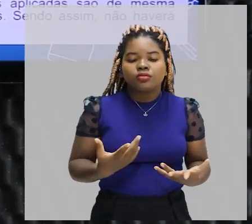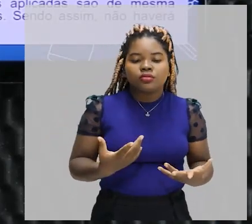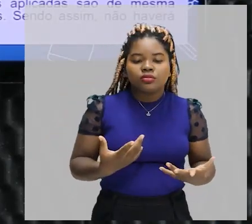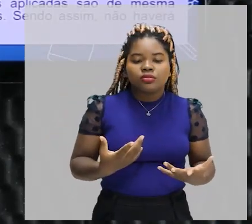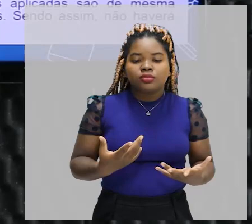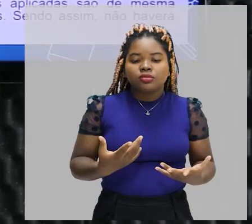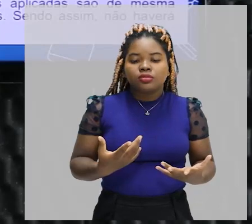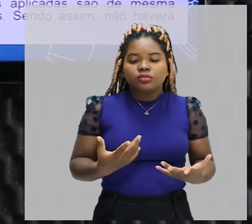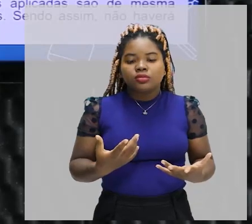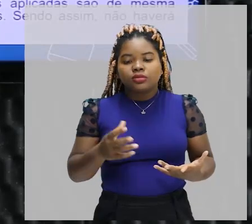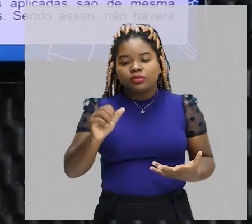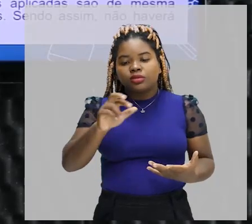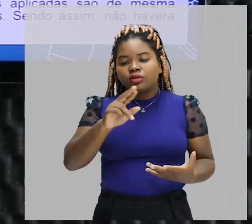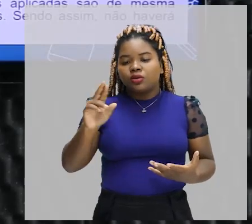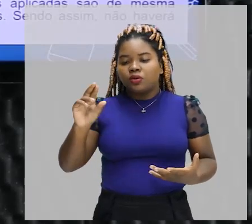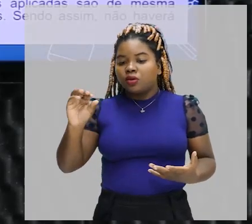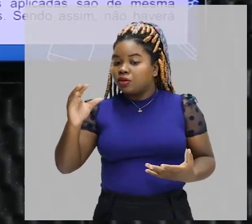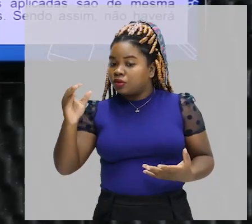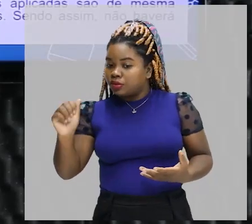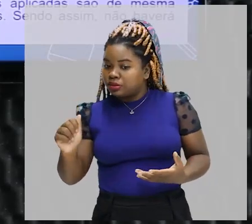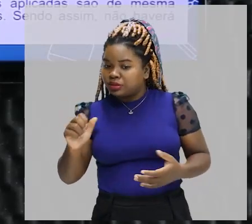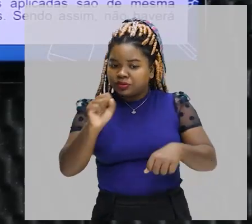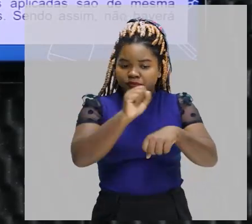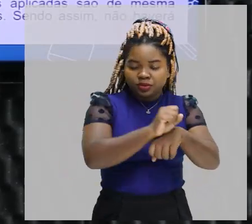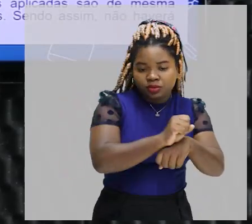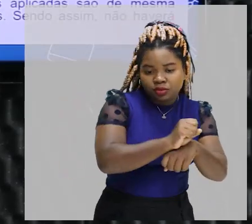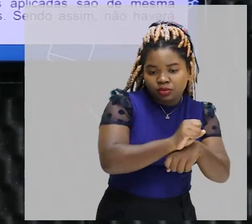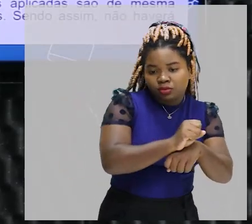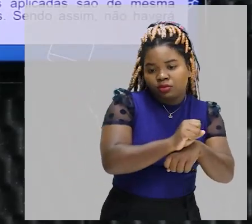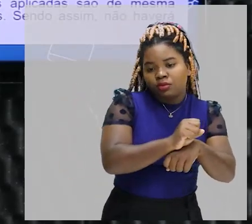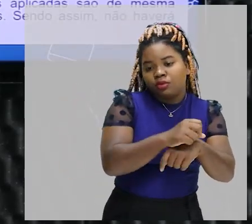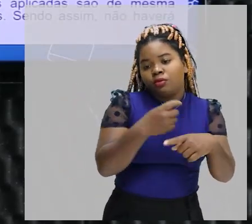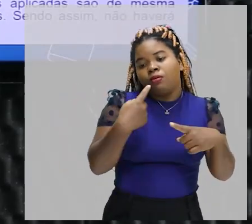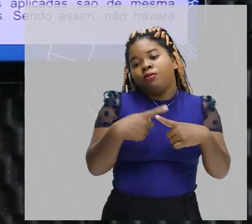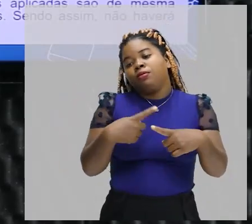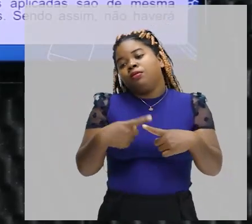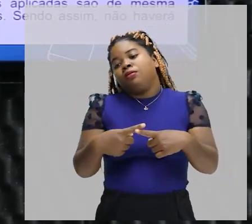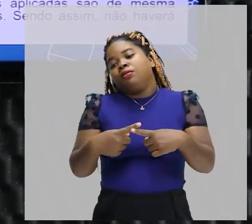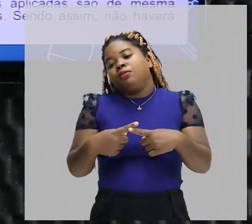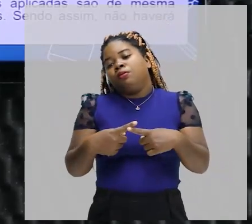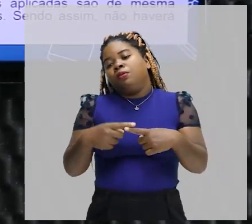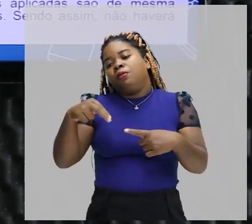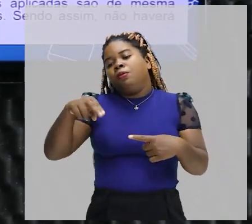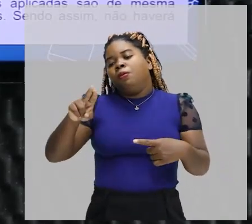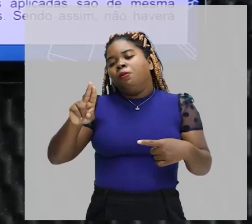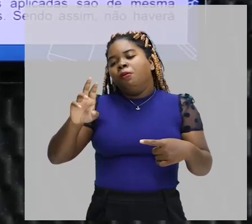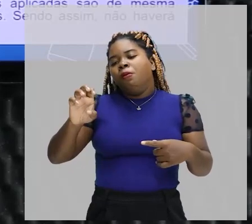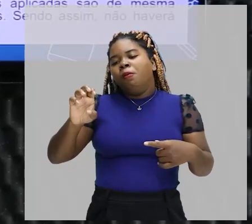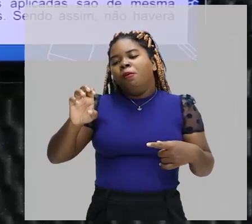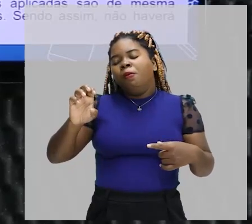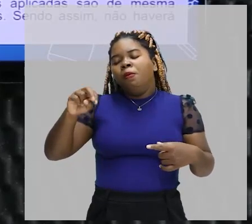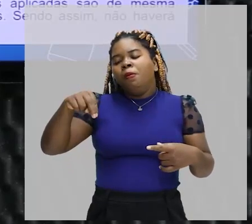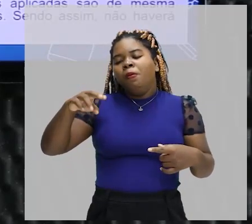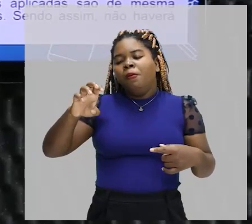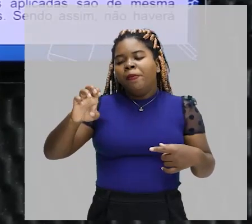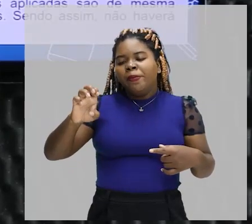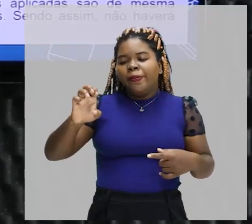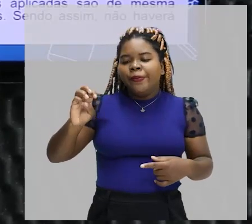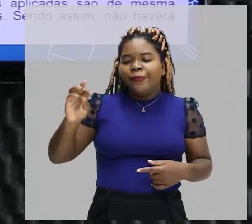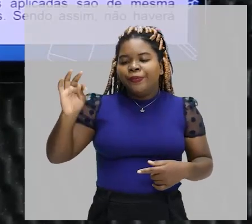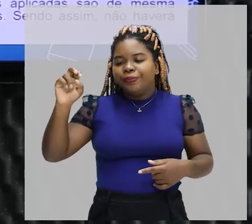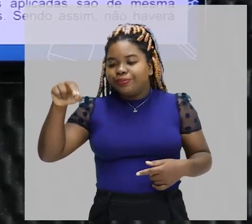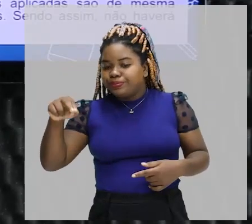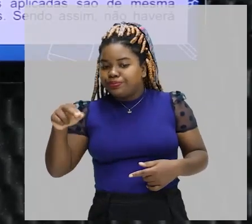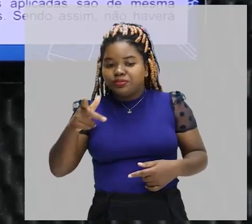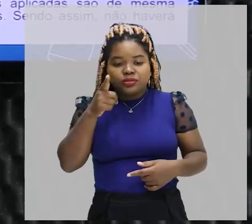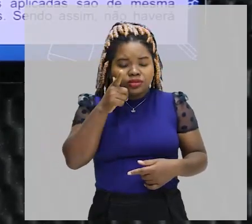não deveria sair do local, né, deveria estar parado, né, porque Newton, né,